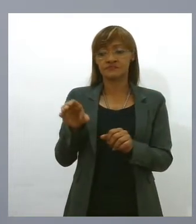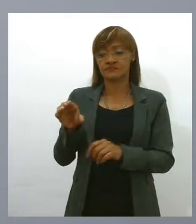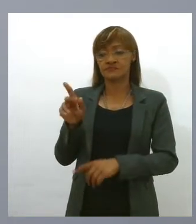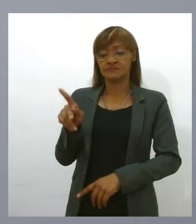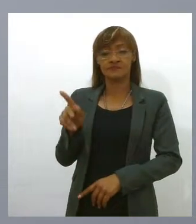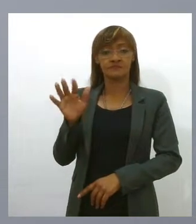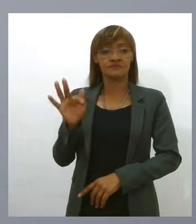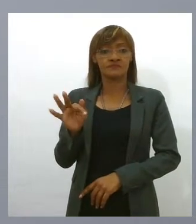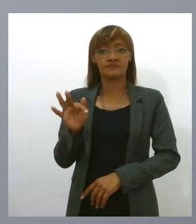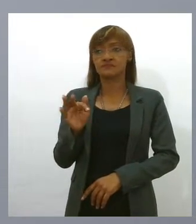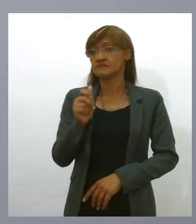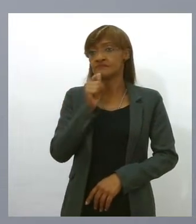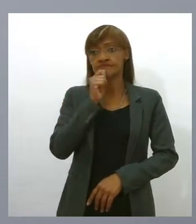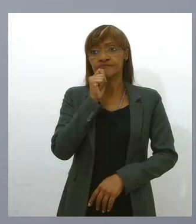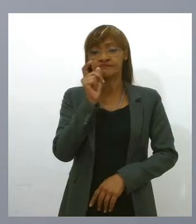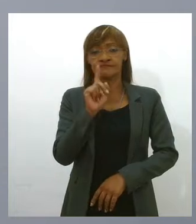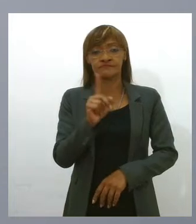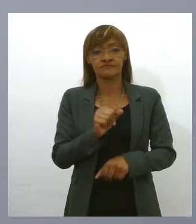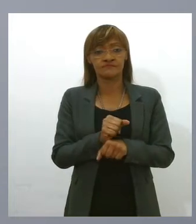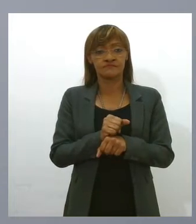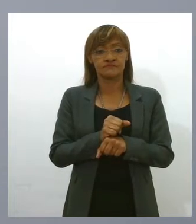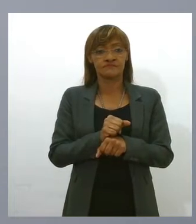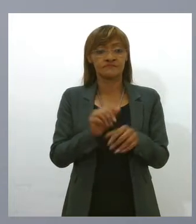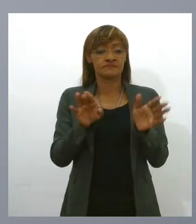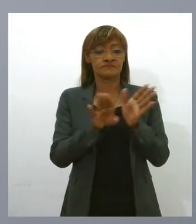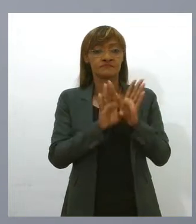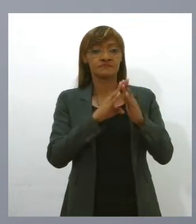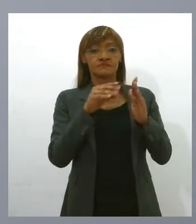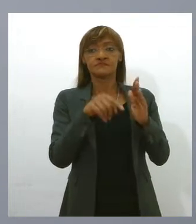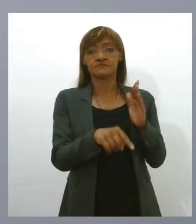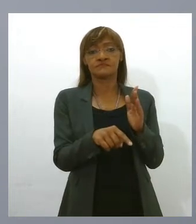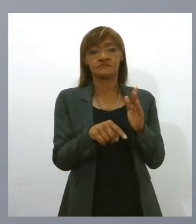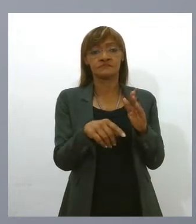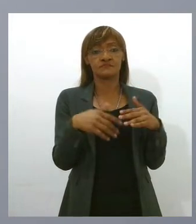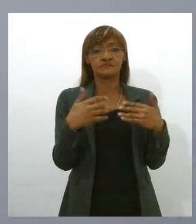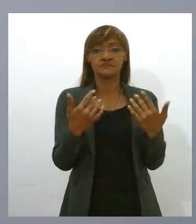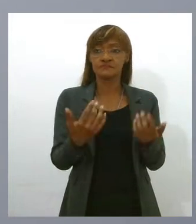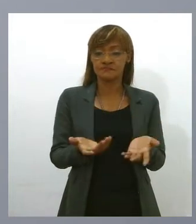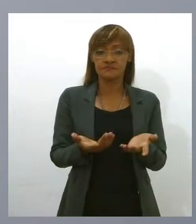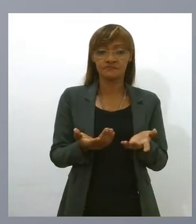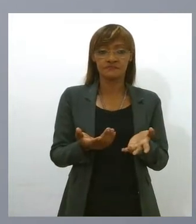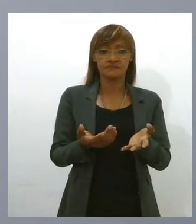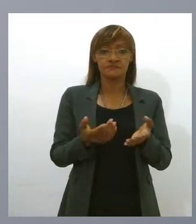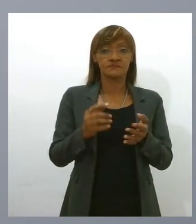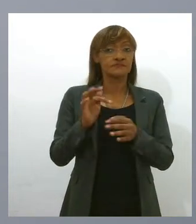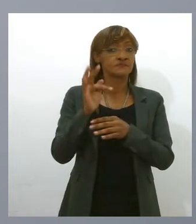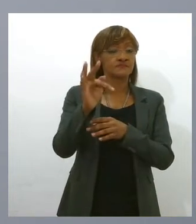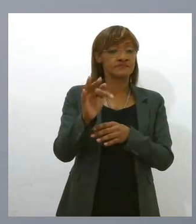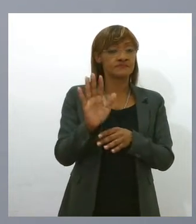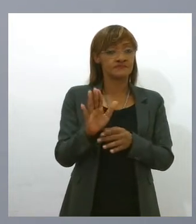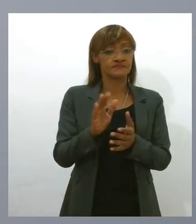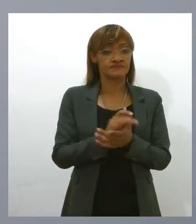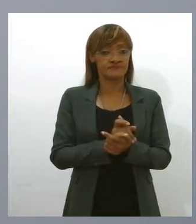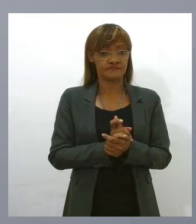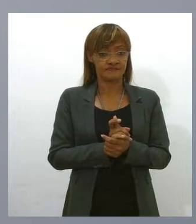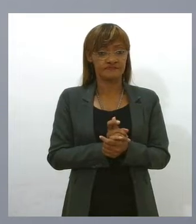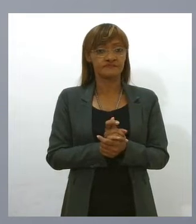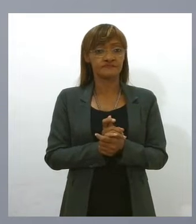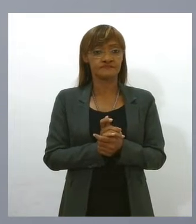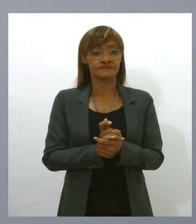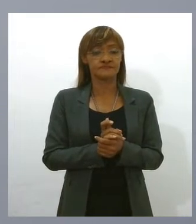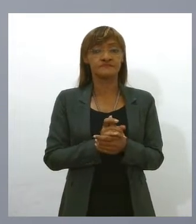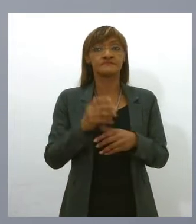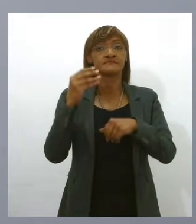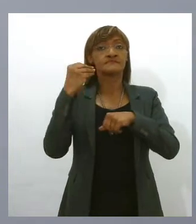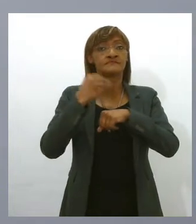no dia em casa né então é suspensa aquela postagens vai desfilar posteriormente né então é essa informação do CPF